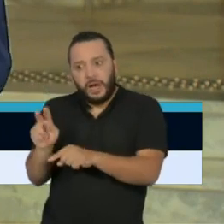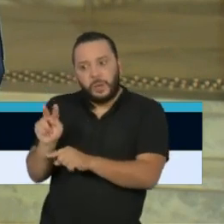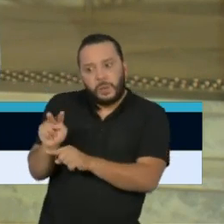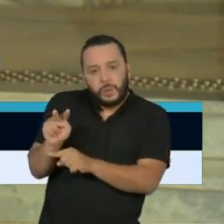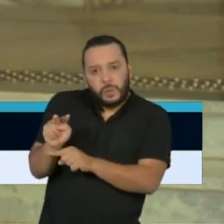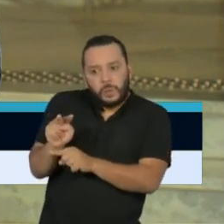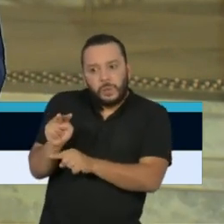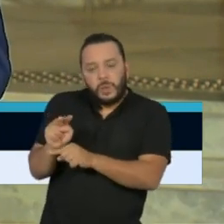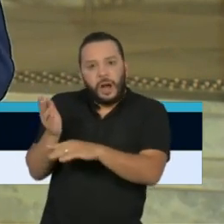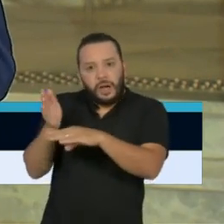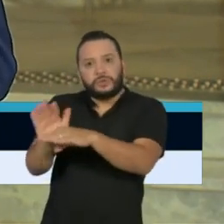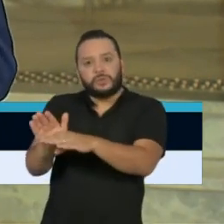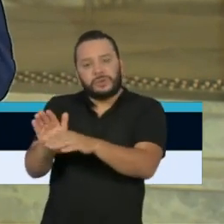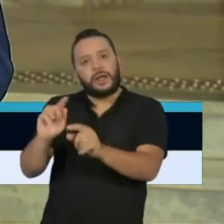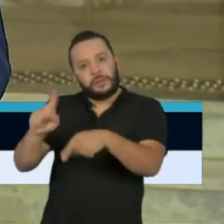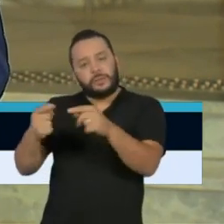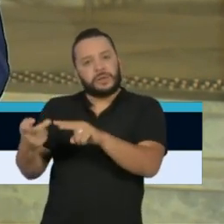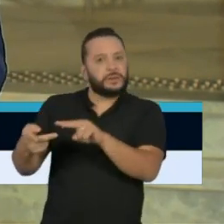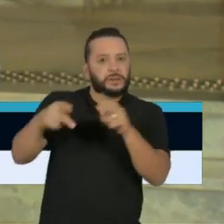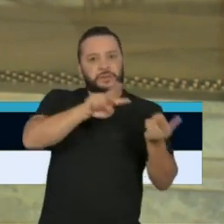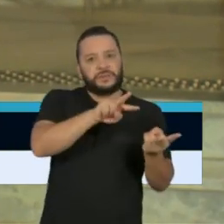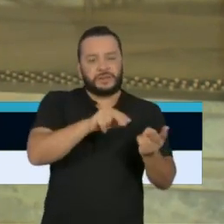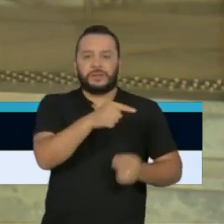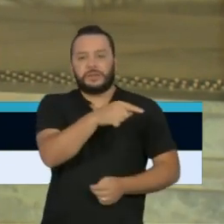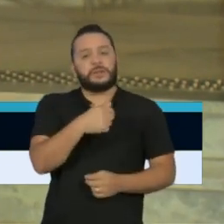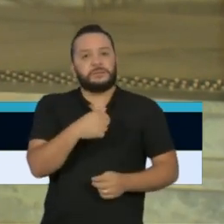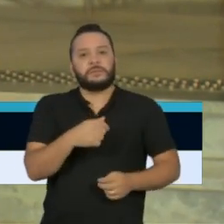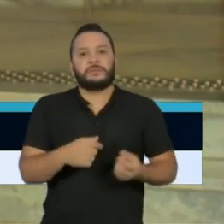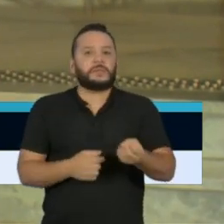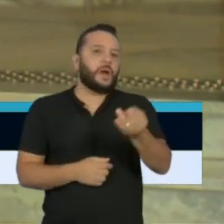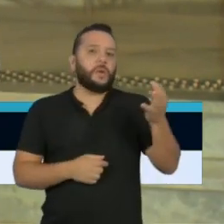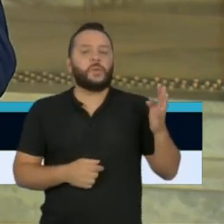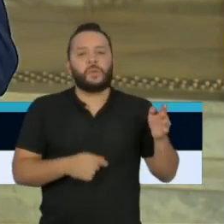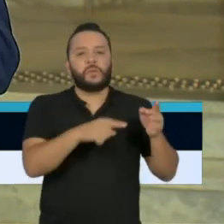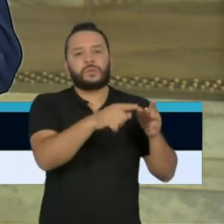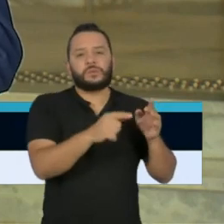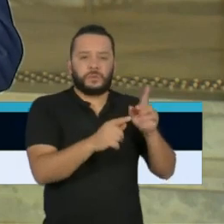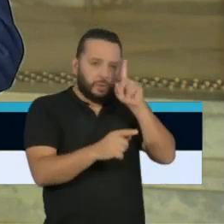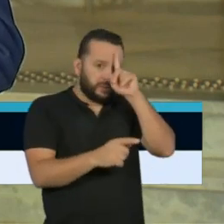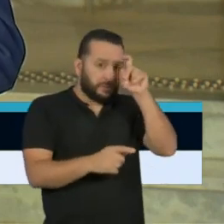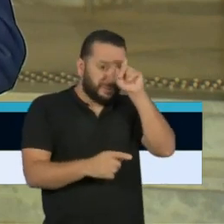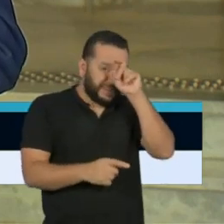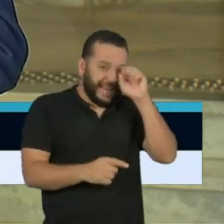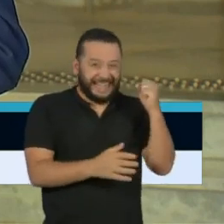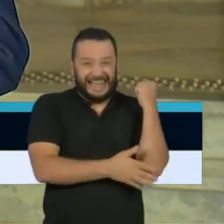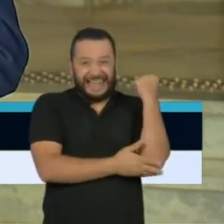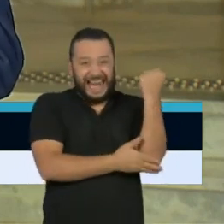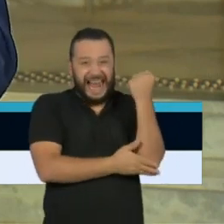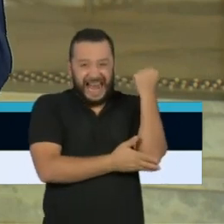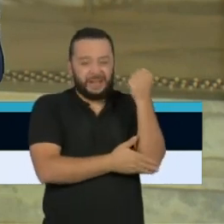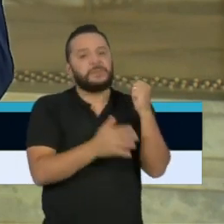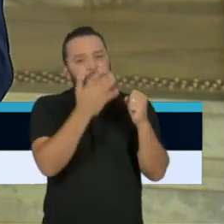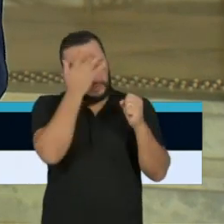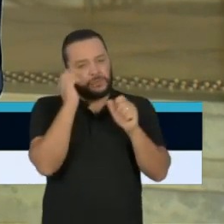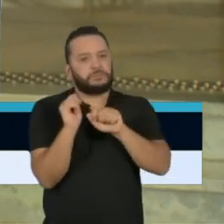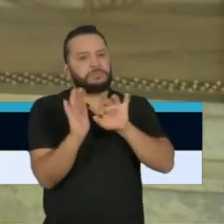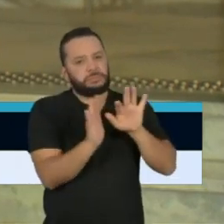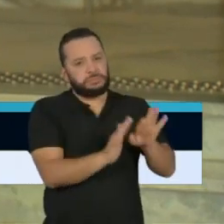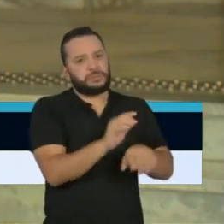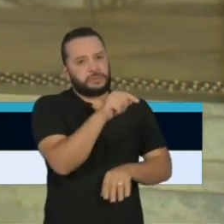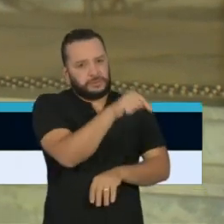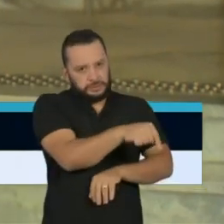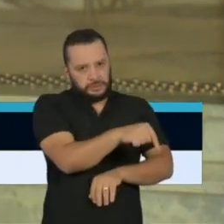possibilita que os hospitais de alta complexidade sejam preservados para os doentes mais graves. O